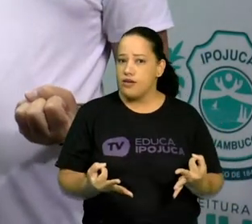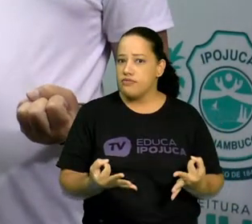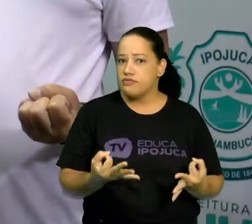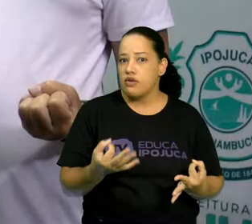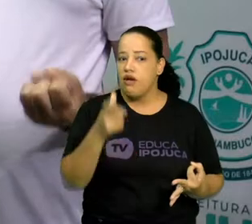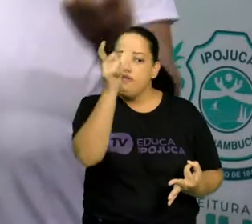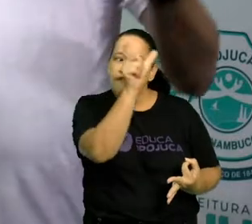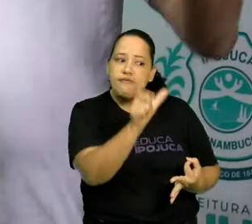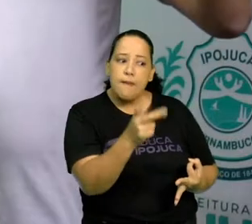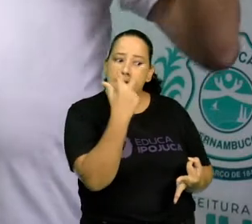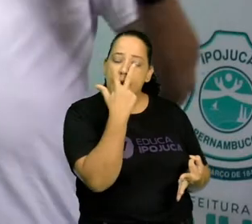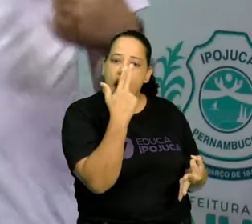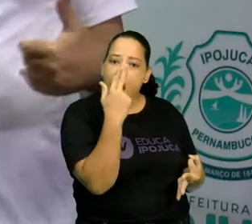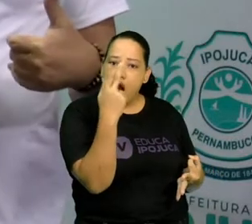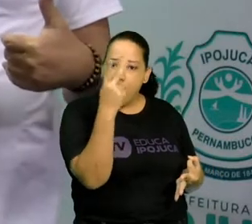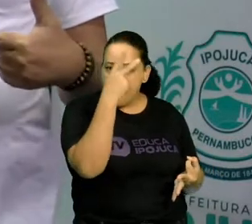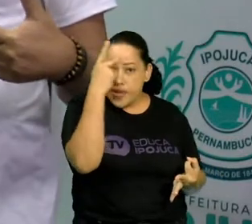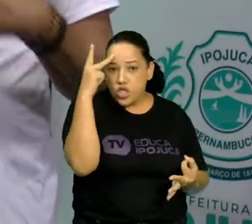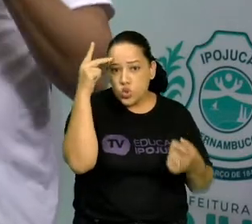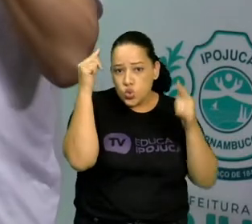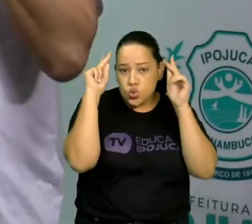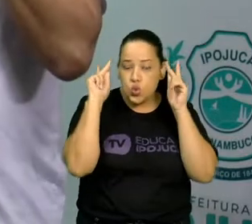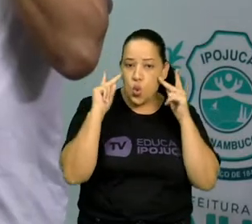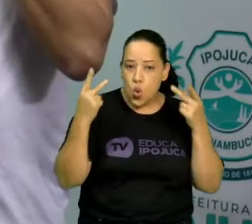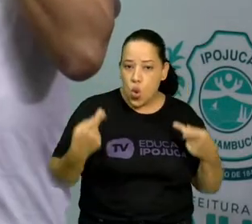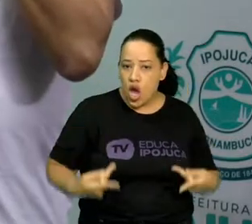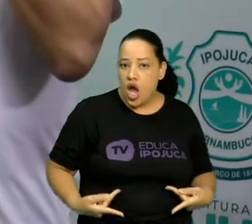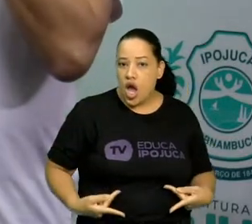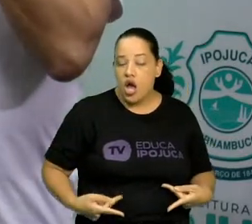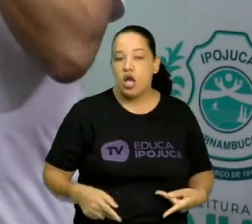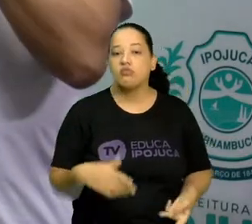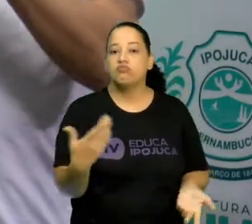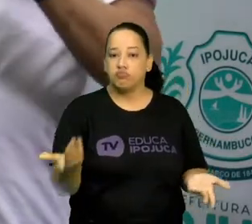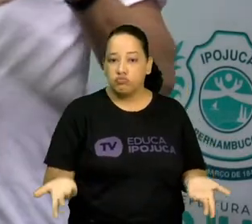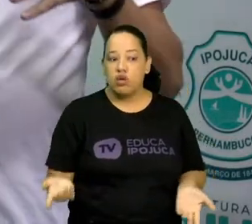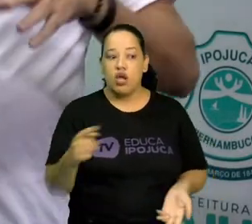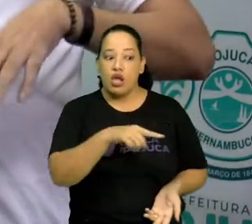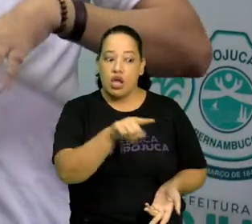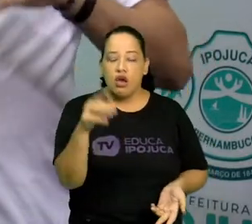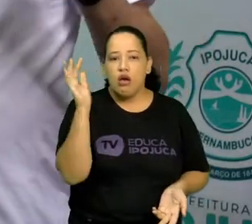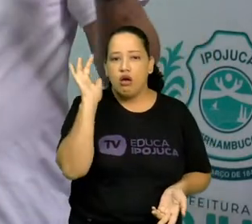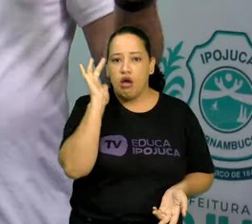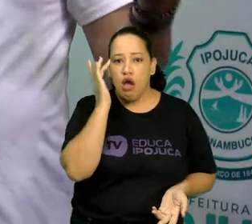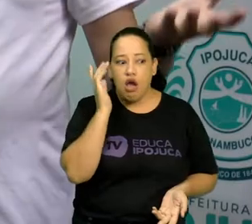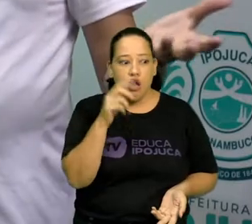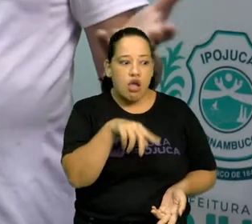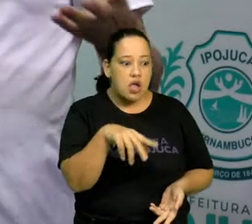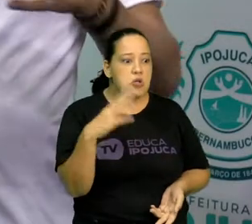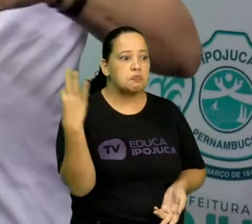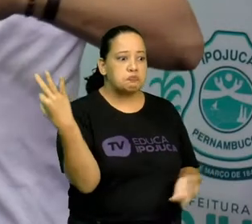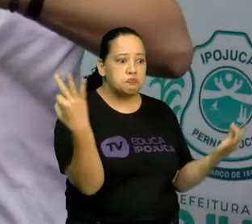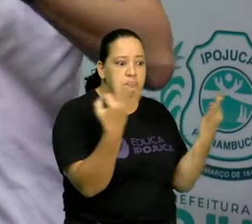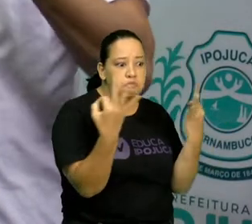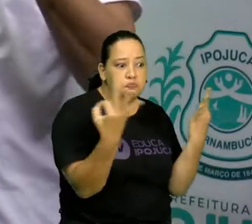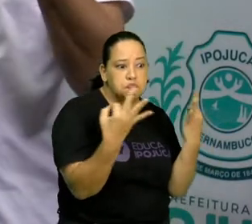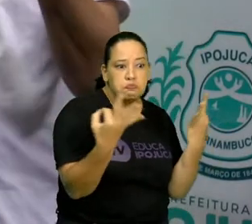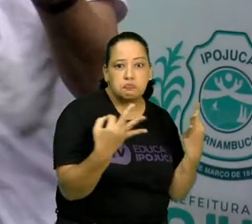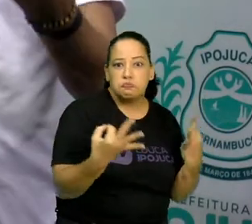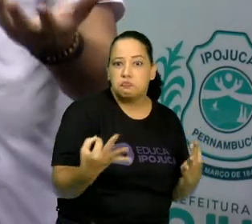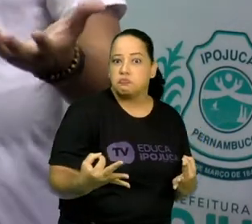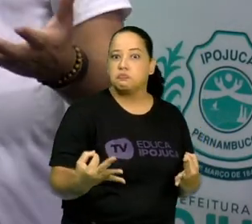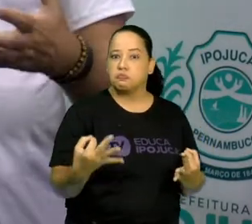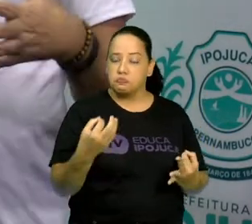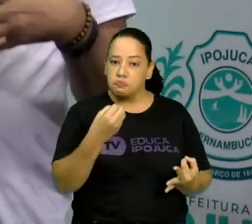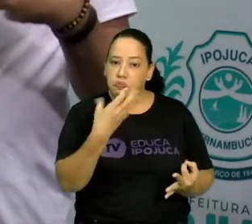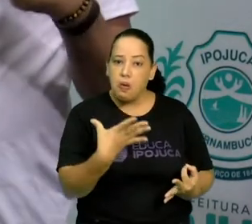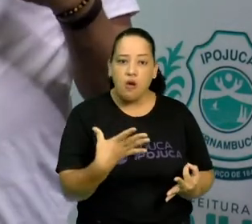humano. E naquele momento, né, as pessoas achavam esses bonecos maravilhosos e atribuíam a